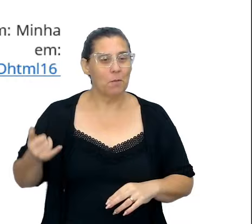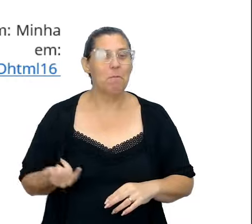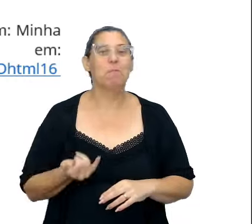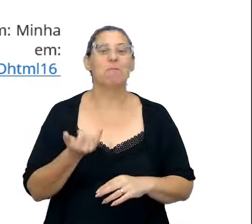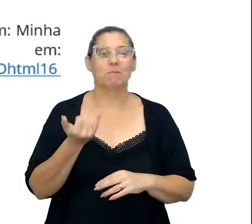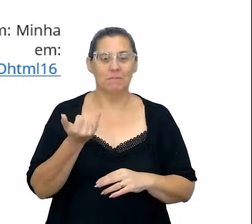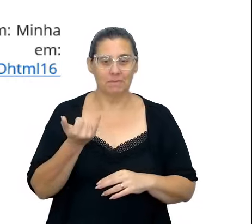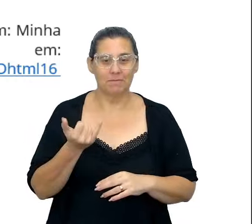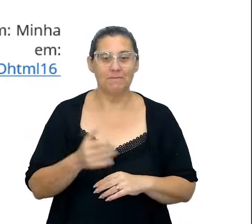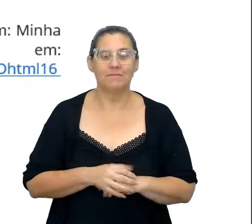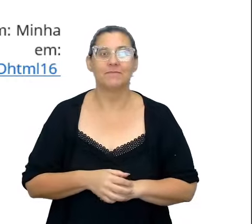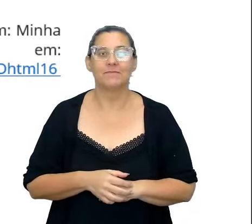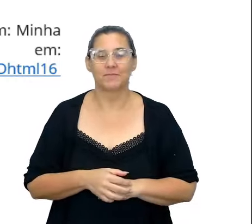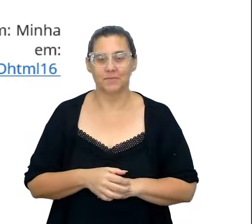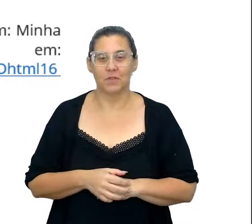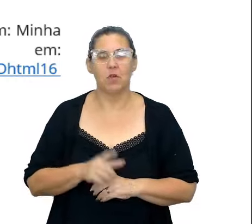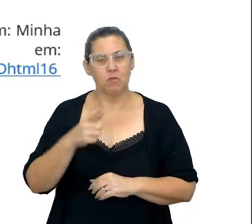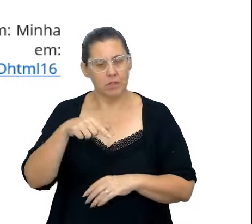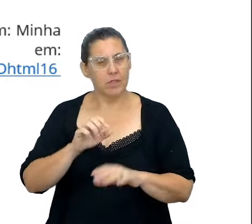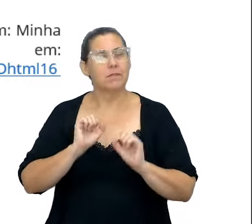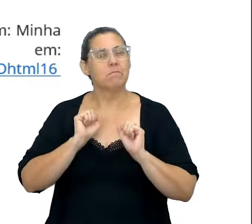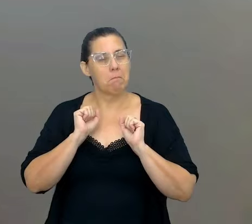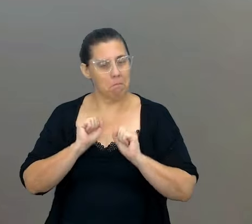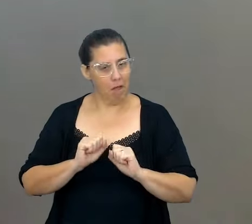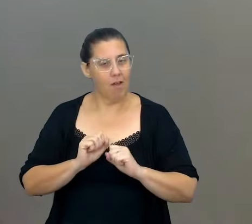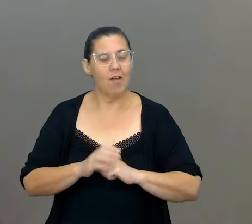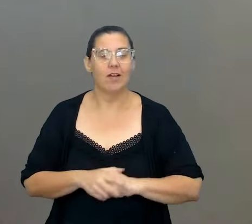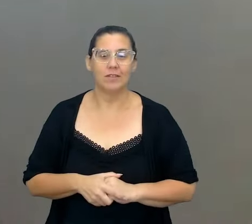proveitosa para vocês, que vocês possam aí